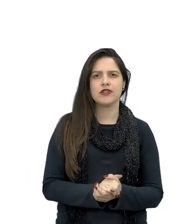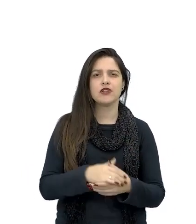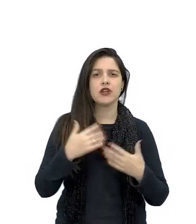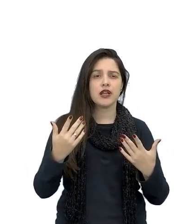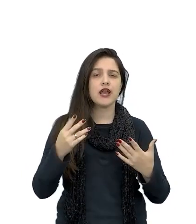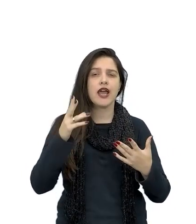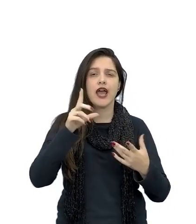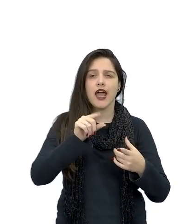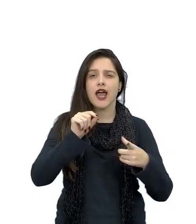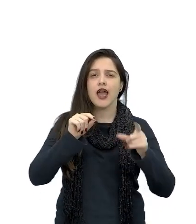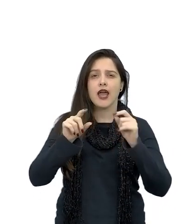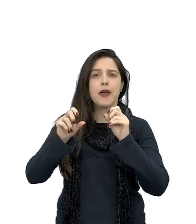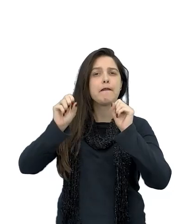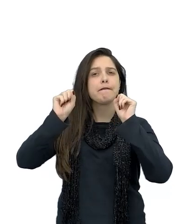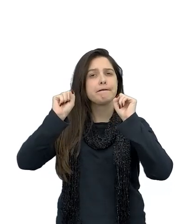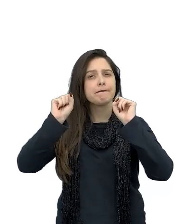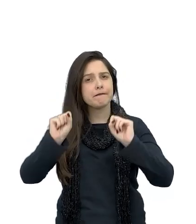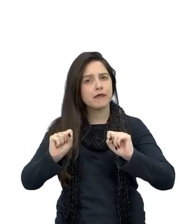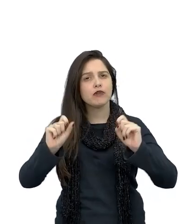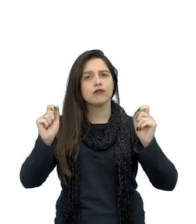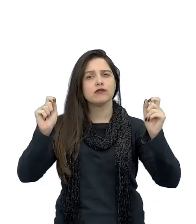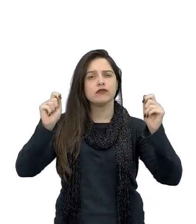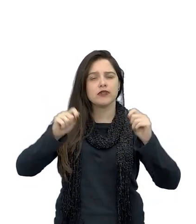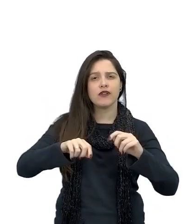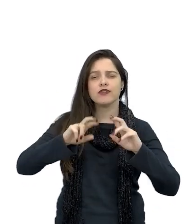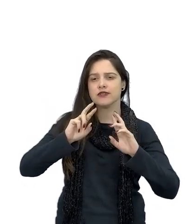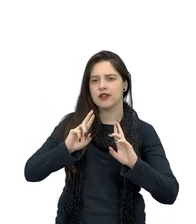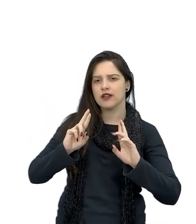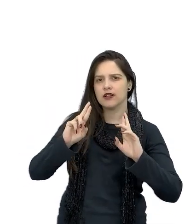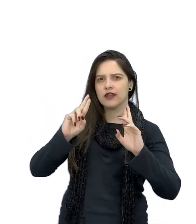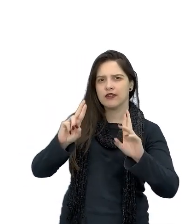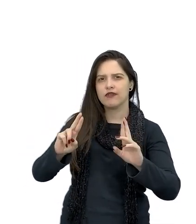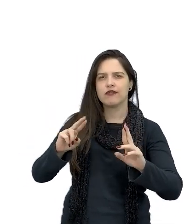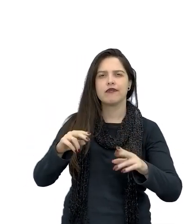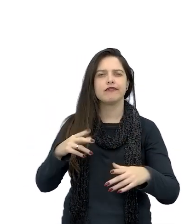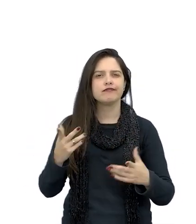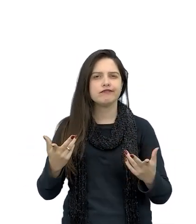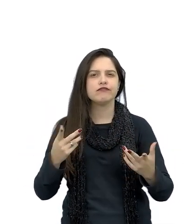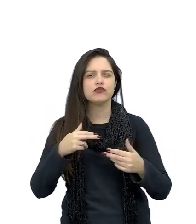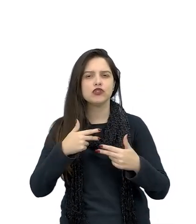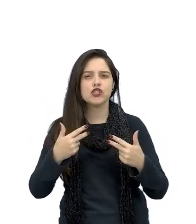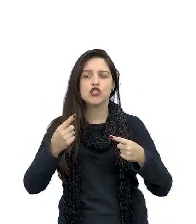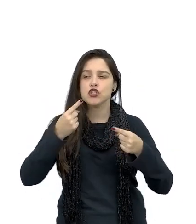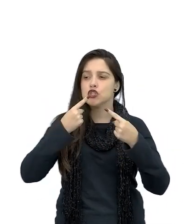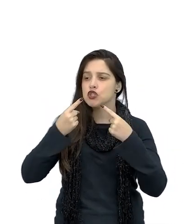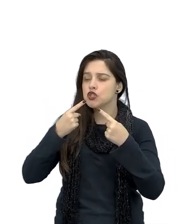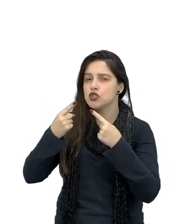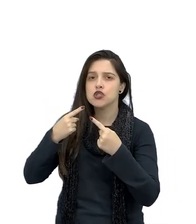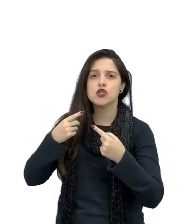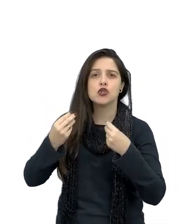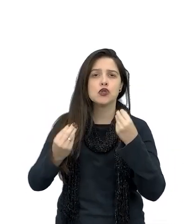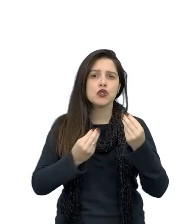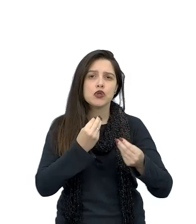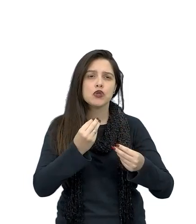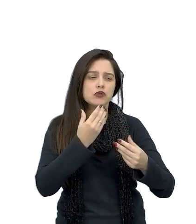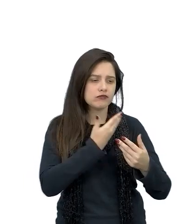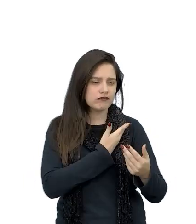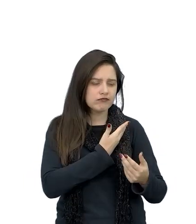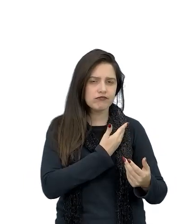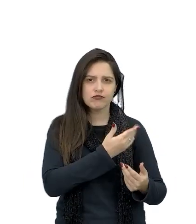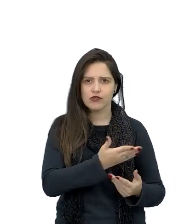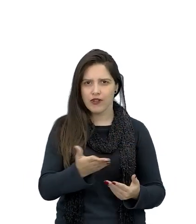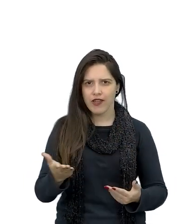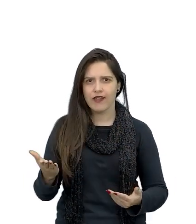essa escolha pode e deve ser respeitada, valorizada e discutida com os demais colegas da